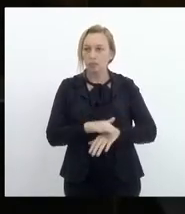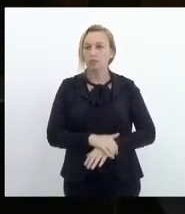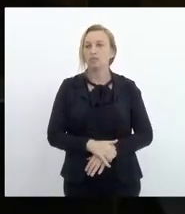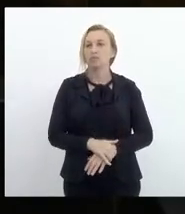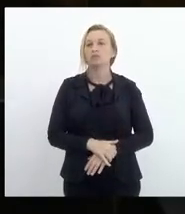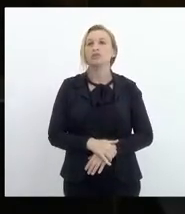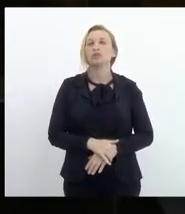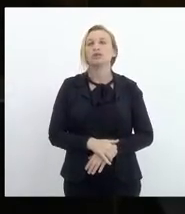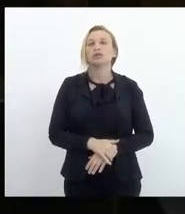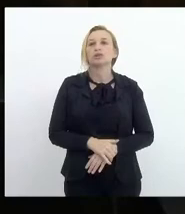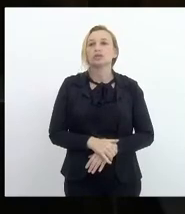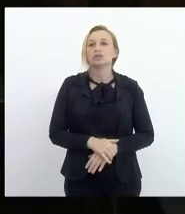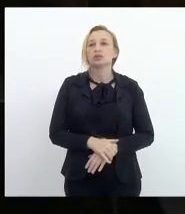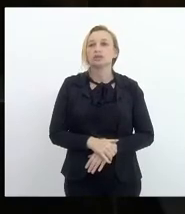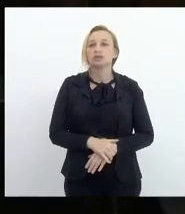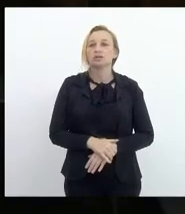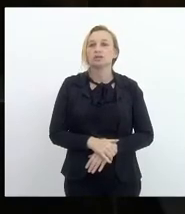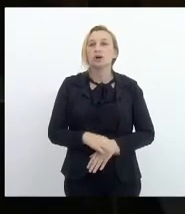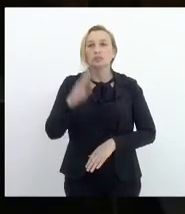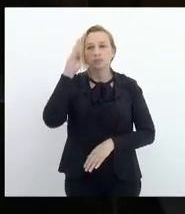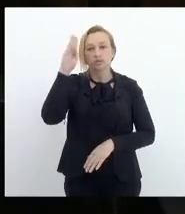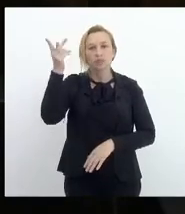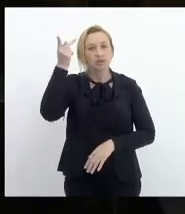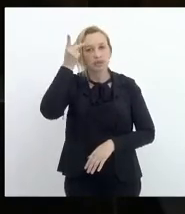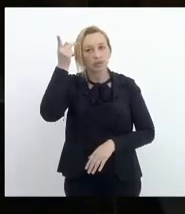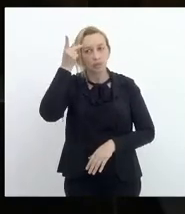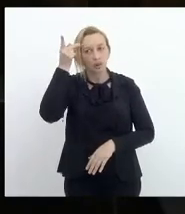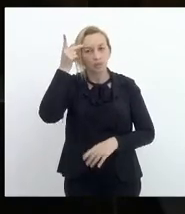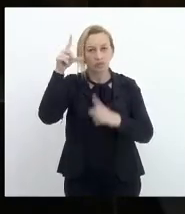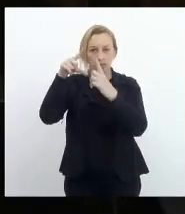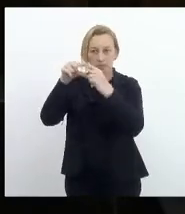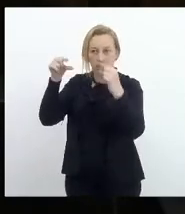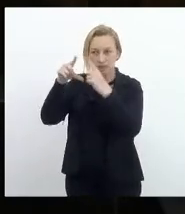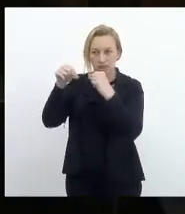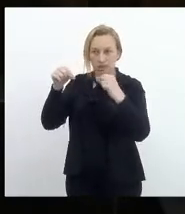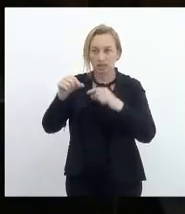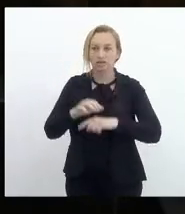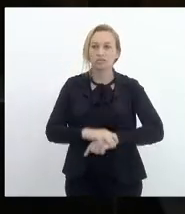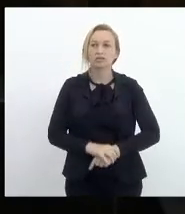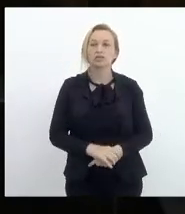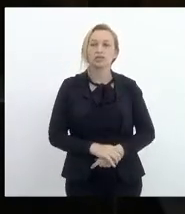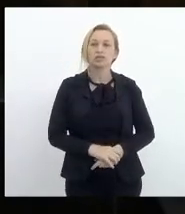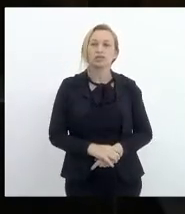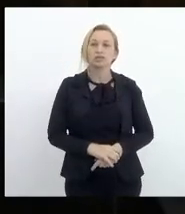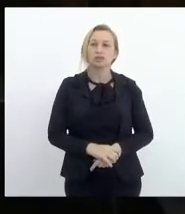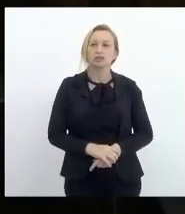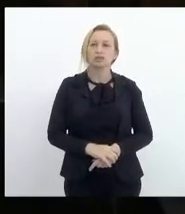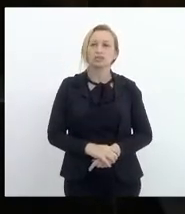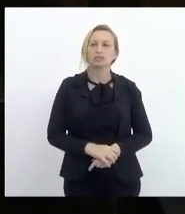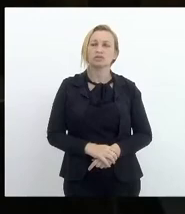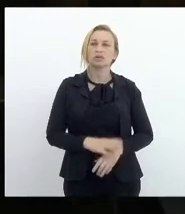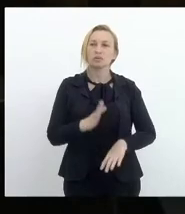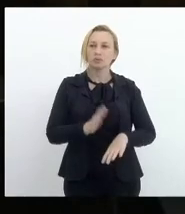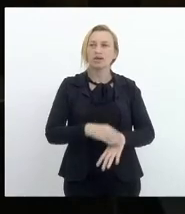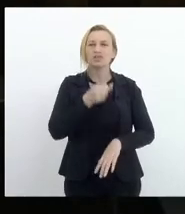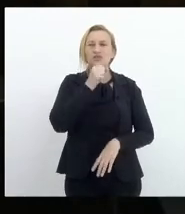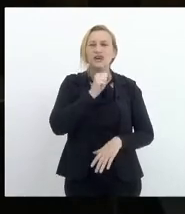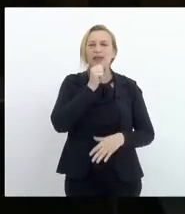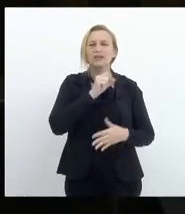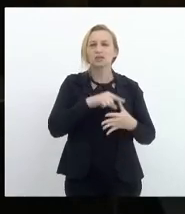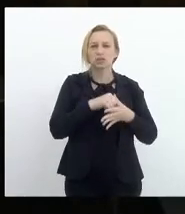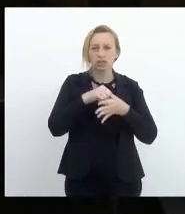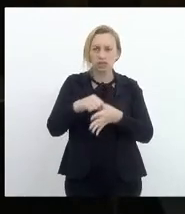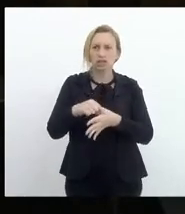a concentração principalmente em São Paulo e Brasília é que os mais velhos os